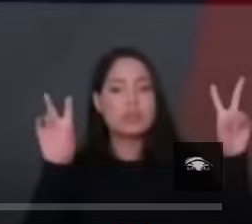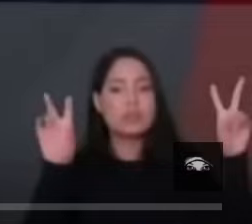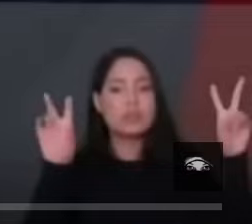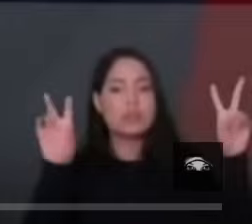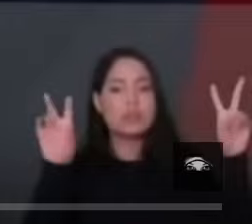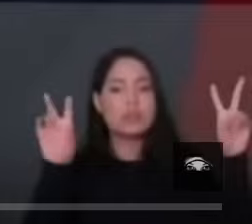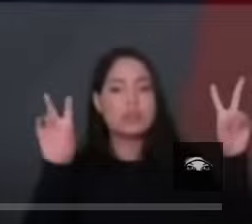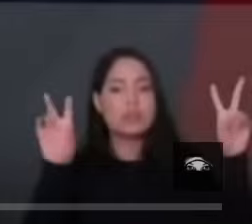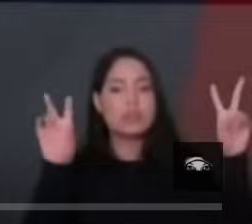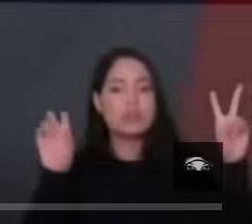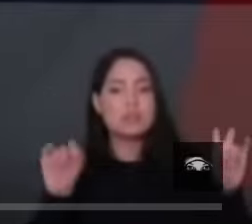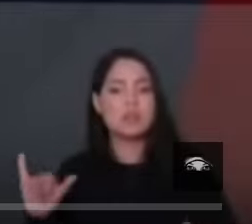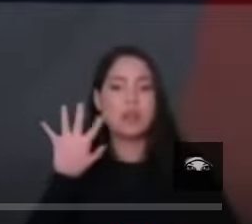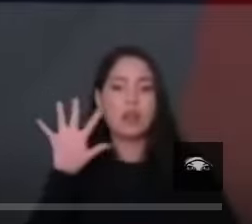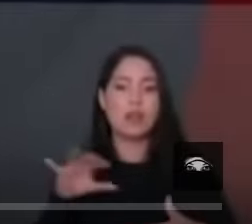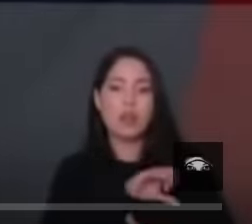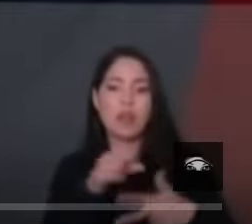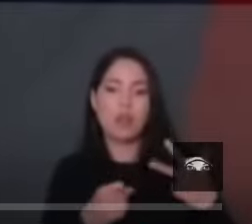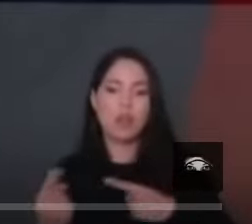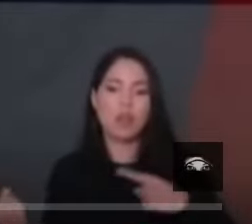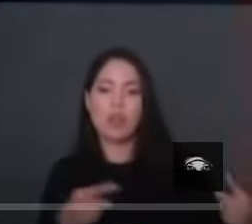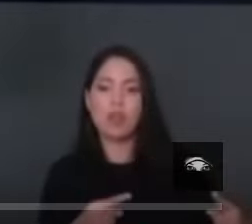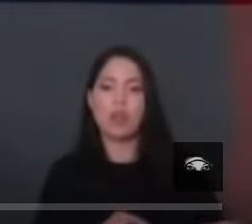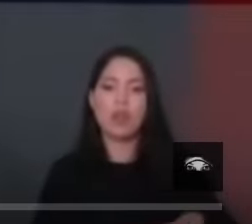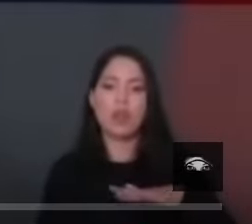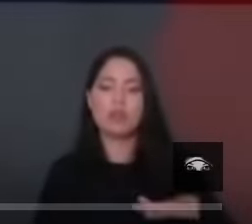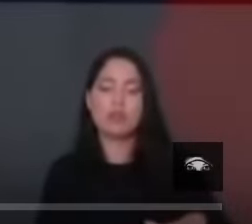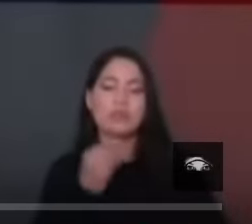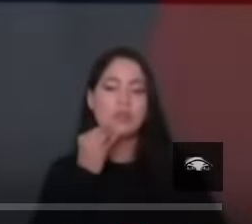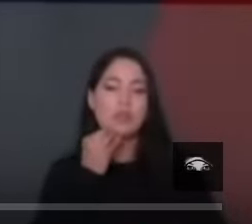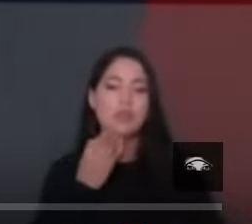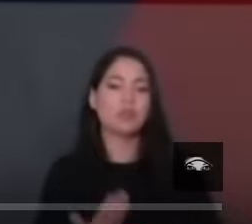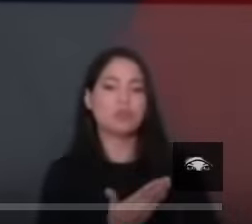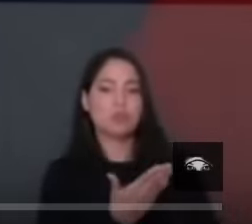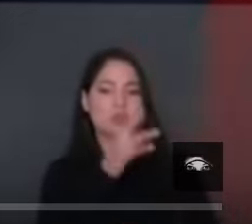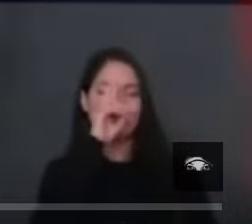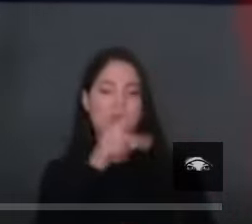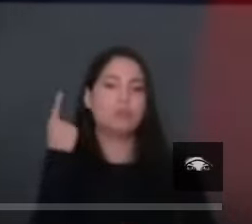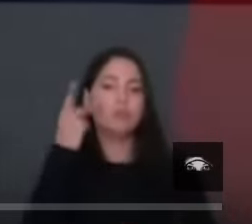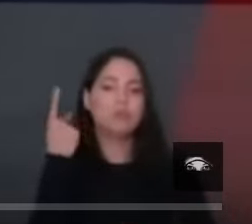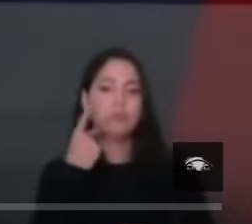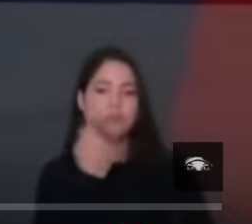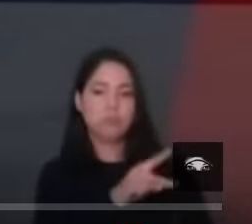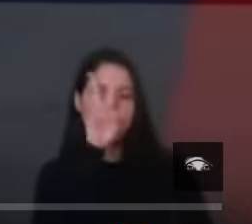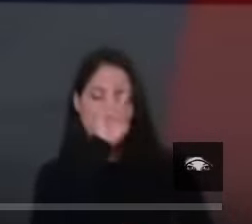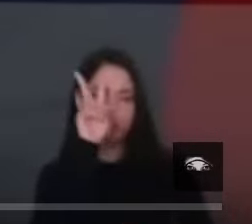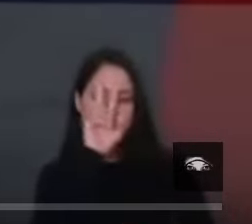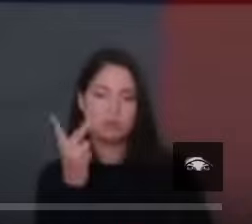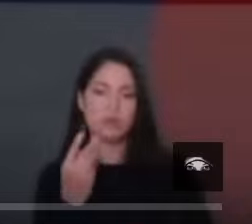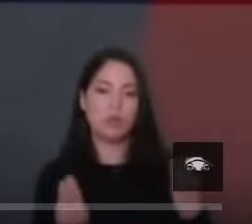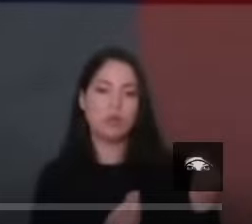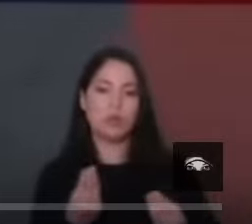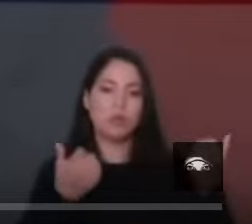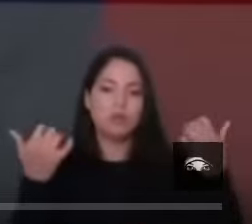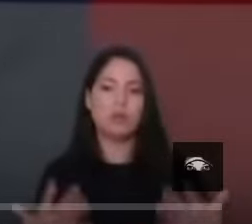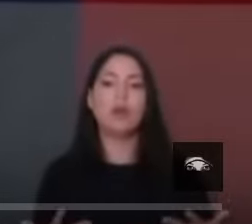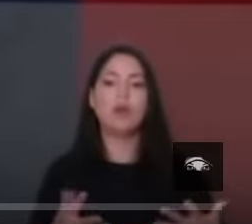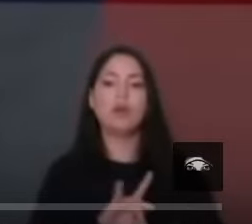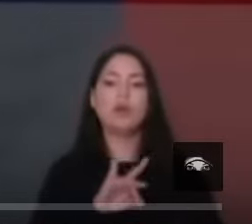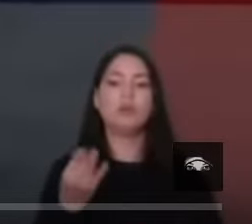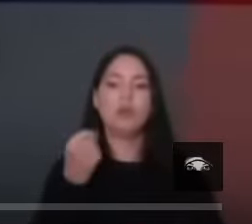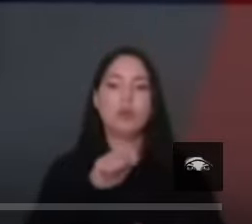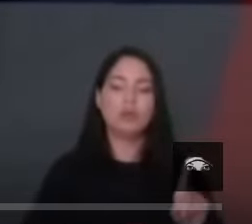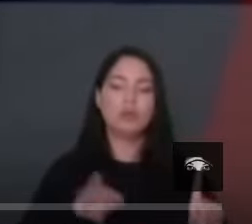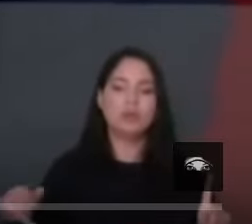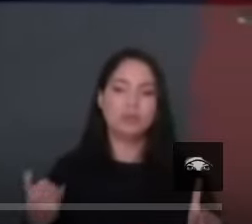Mas vamos seguir. De ruptura institucional. O senhor, como político e também como historiador, como avalia o que foi o dia 8 de janeiro de